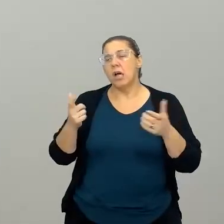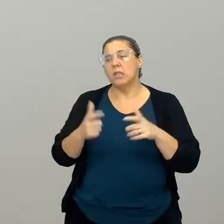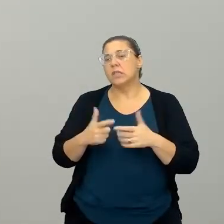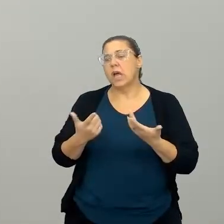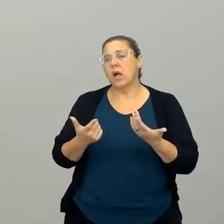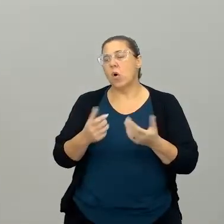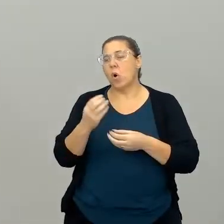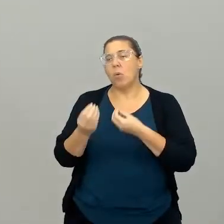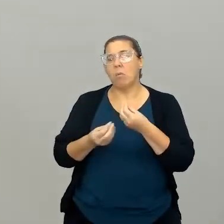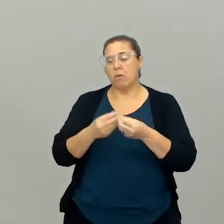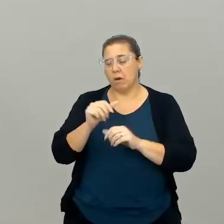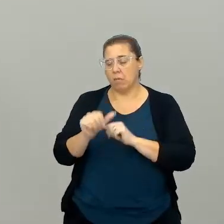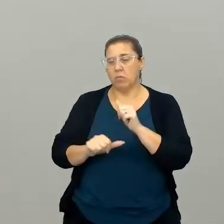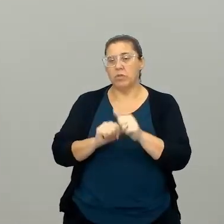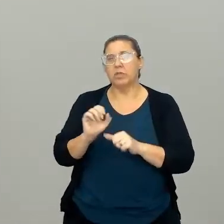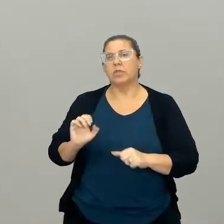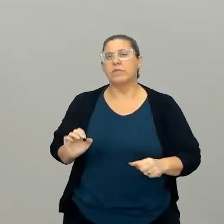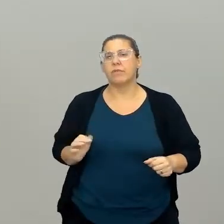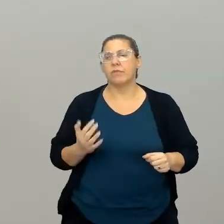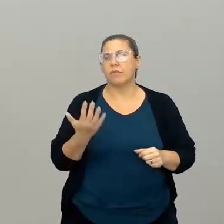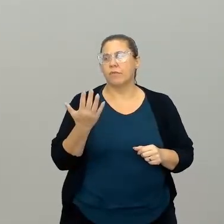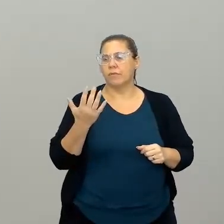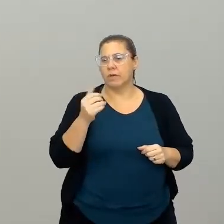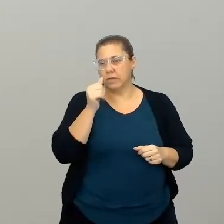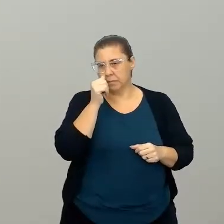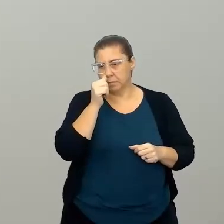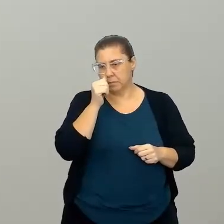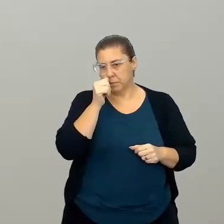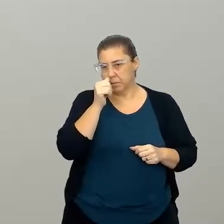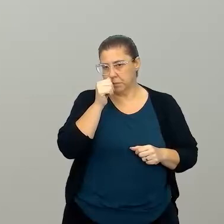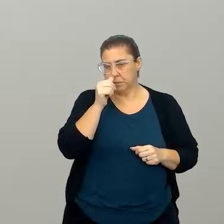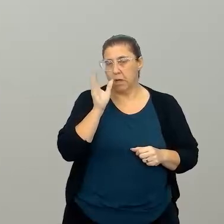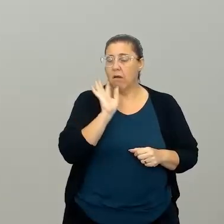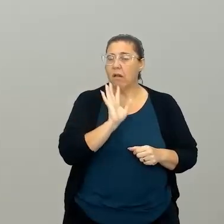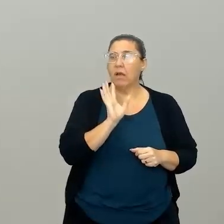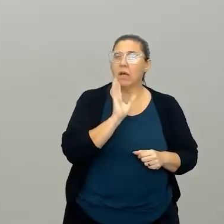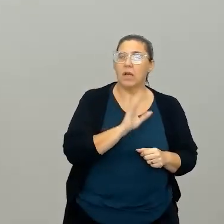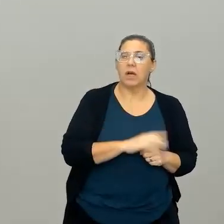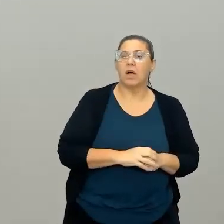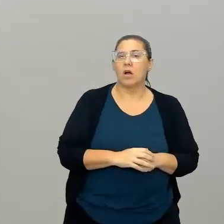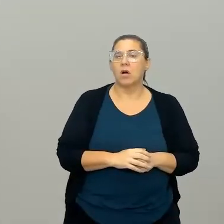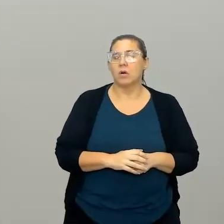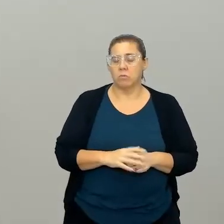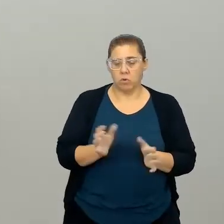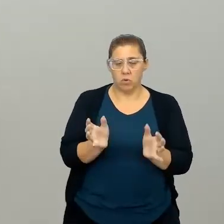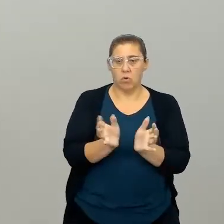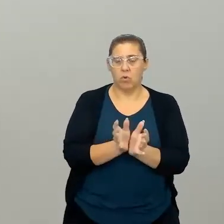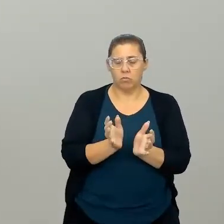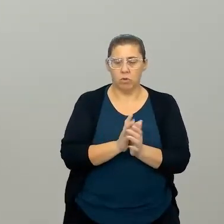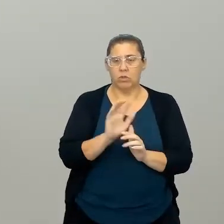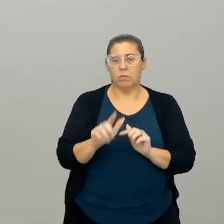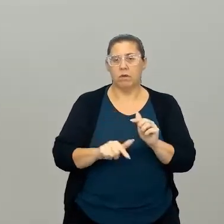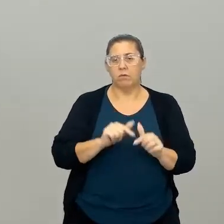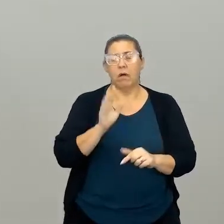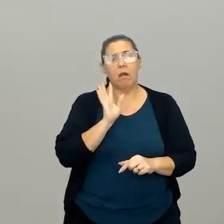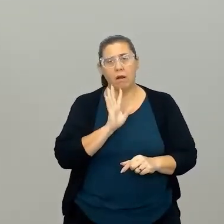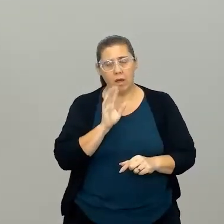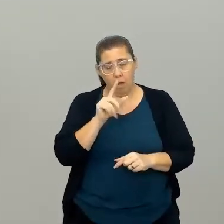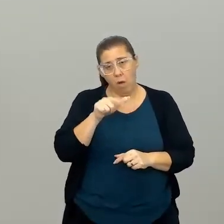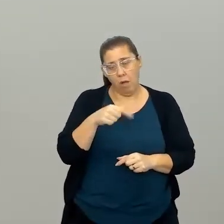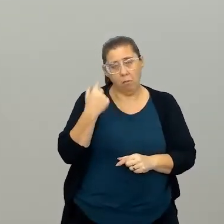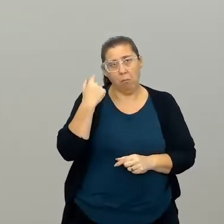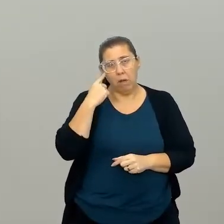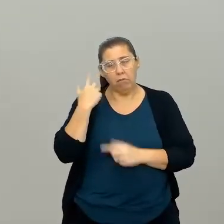essas mudanças, quando a gente faz uma abordagem social, elas são bacanas para a classe trabalhadora. É legal a gente